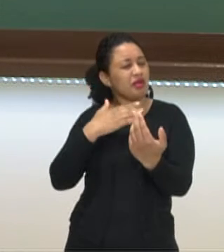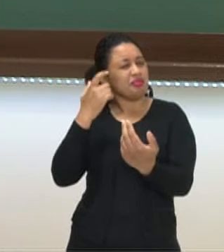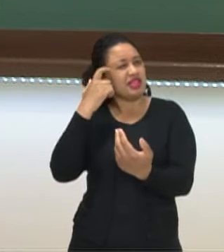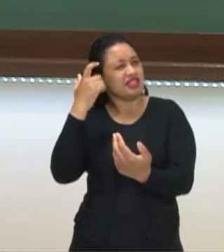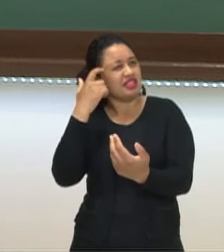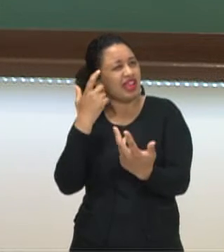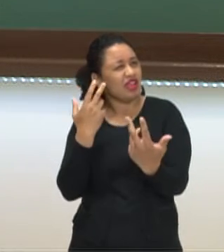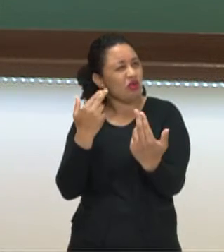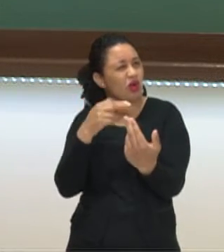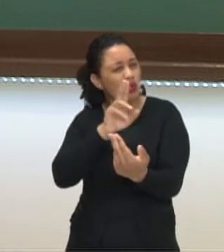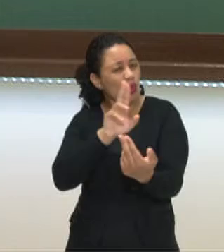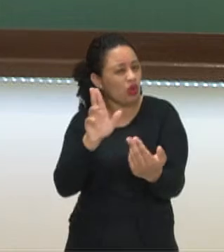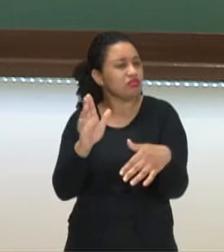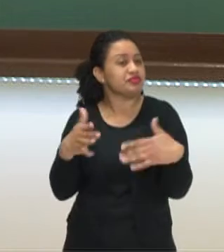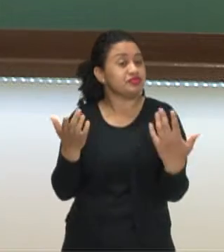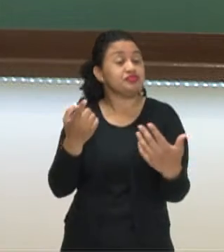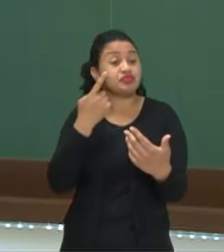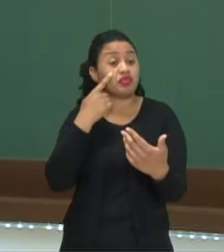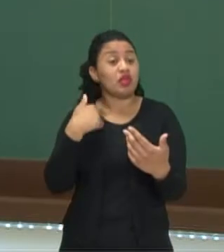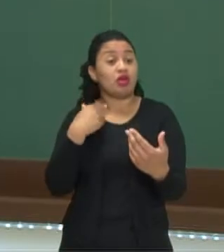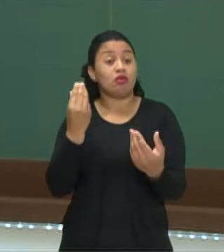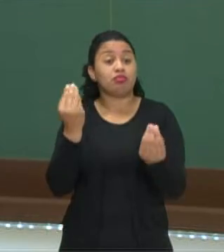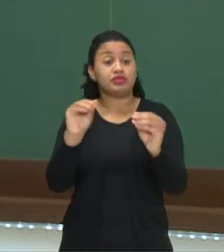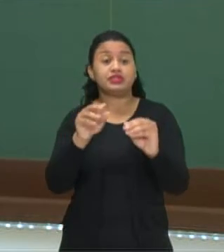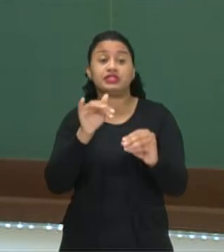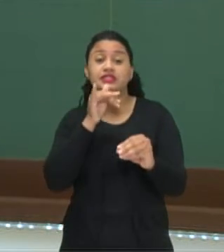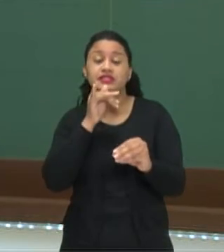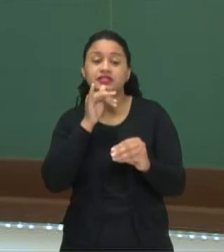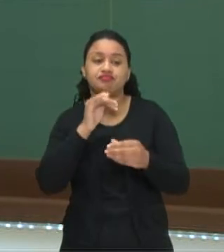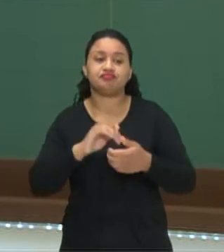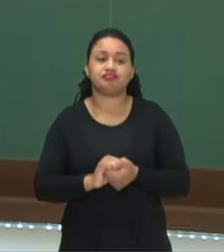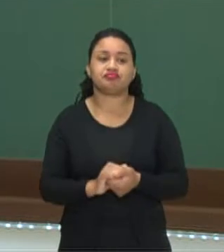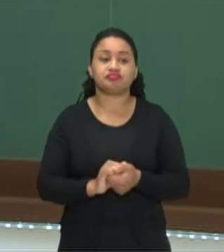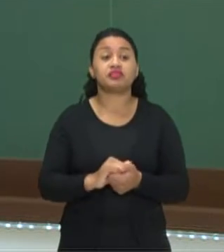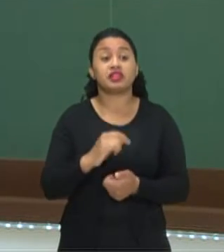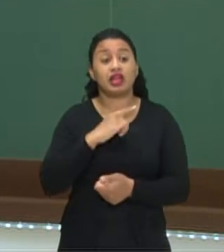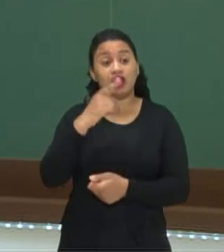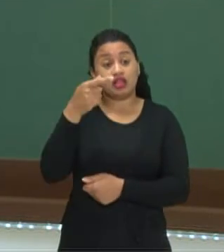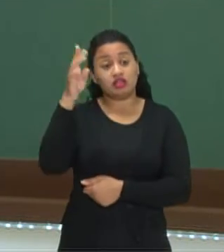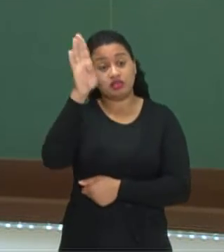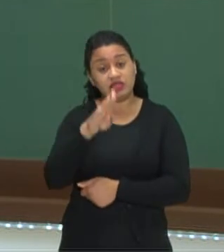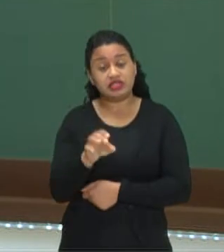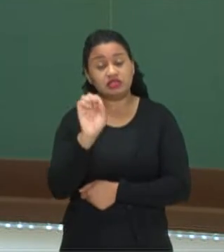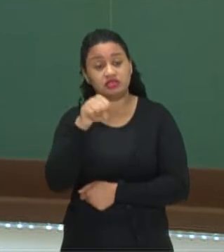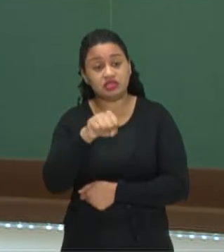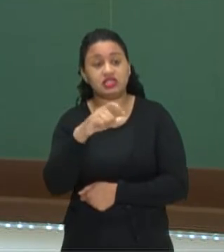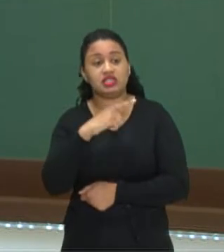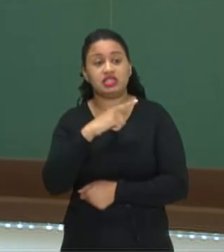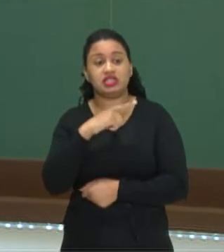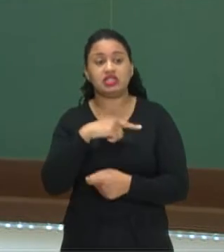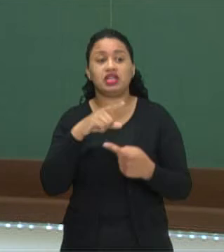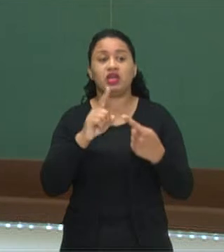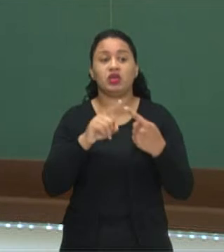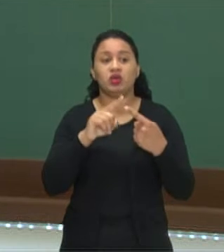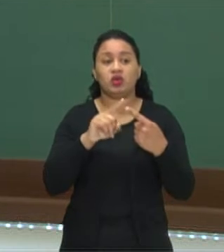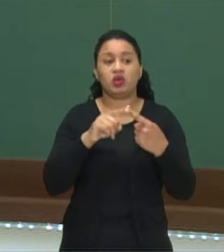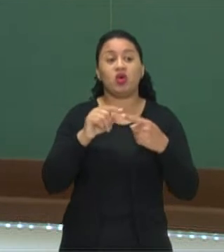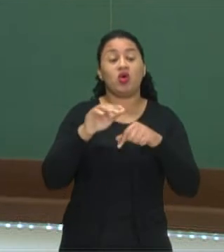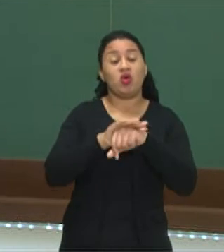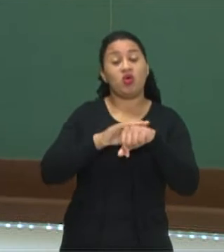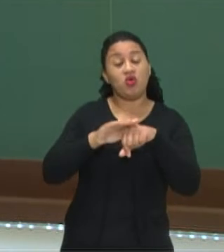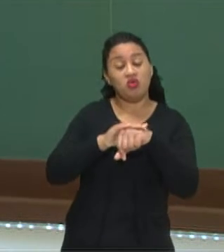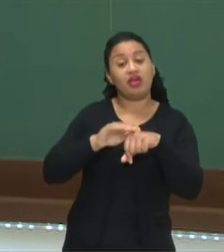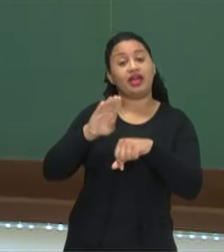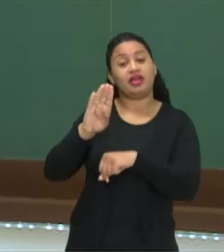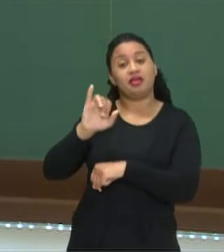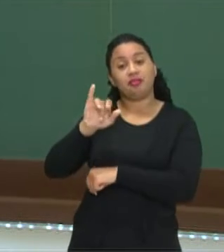pensou? Então vamos ver, olha os que a teacher colocou. Nós temos sim Nós temos um programa chamado Conversa